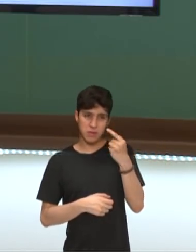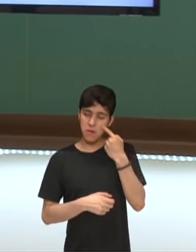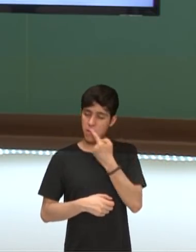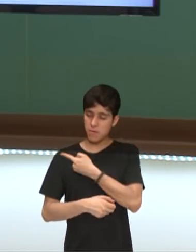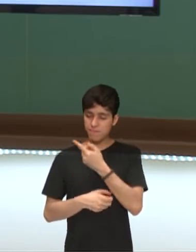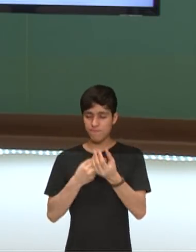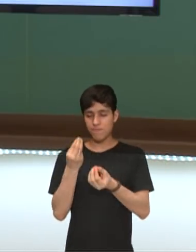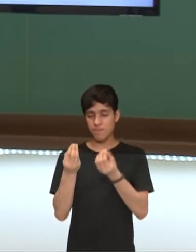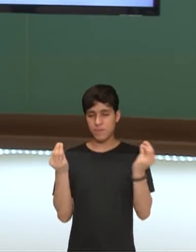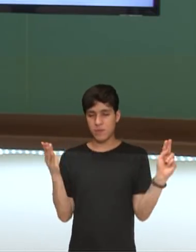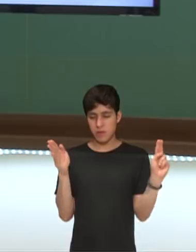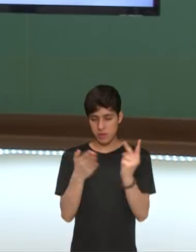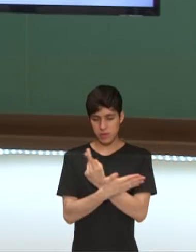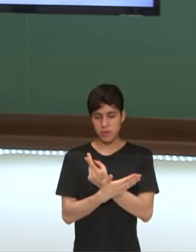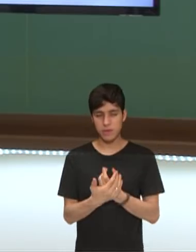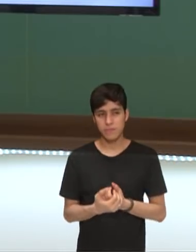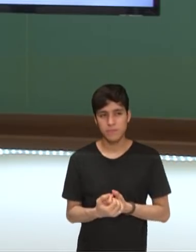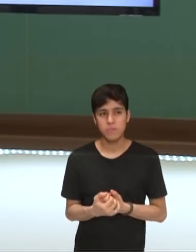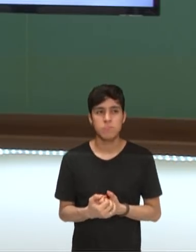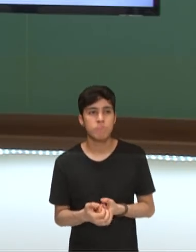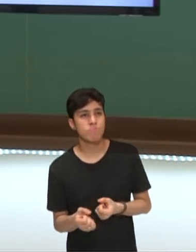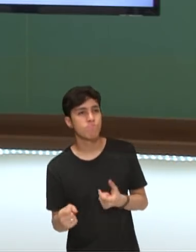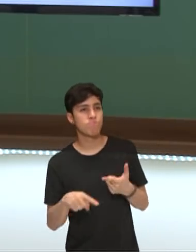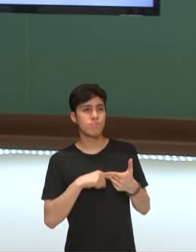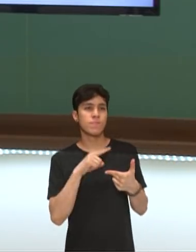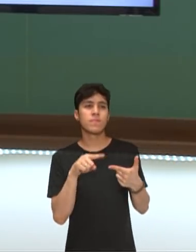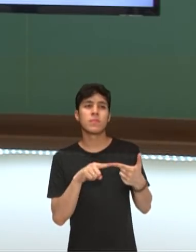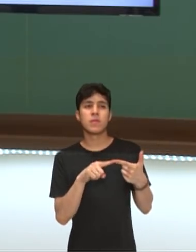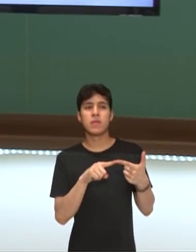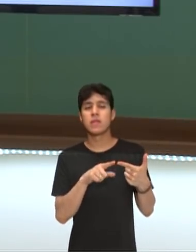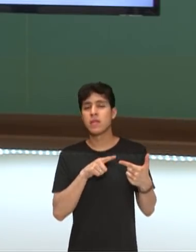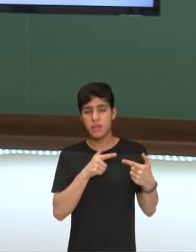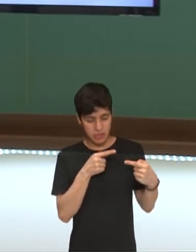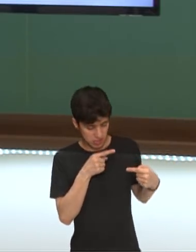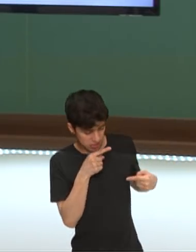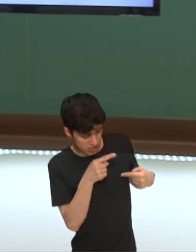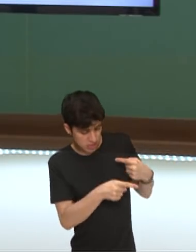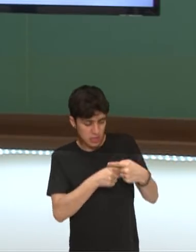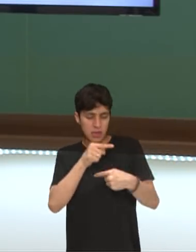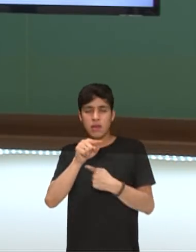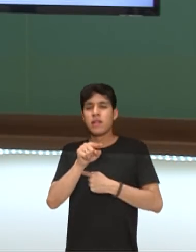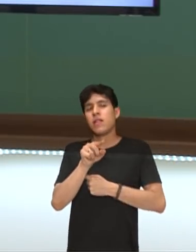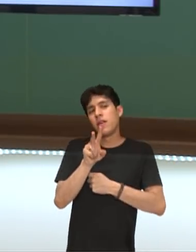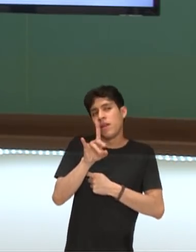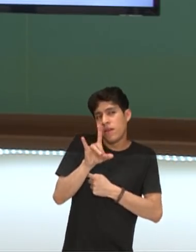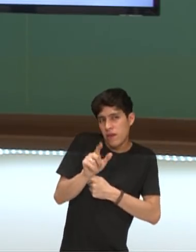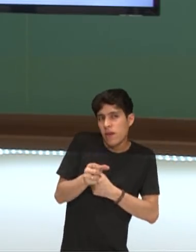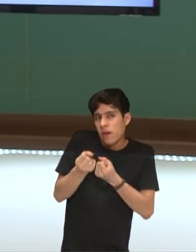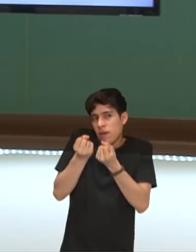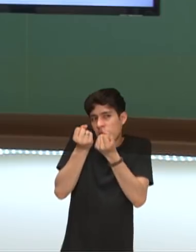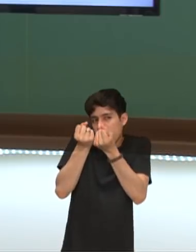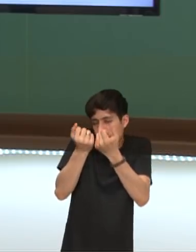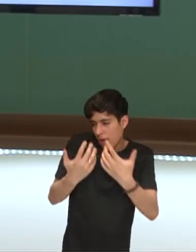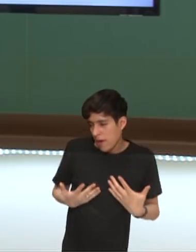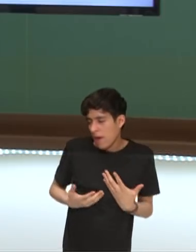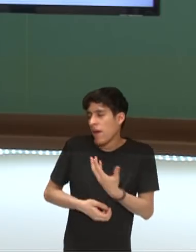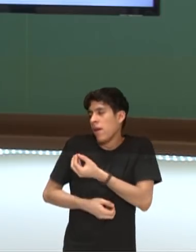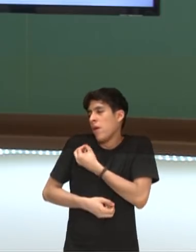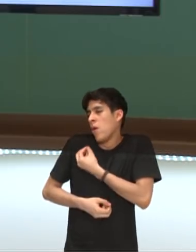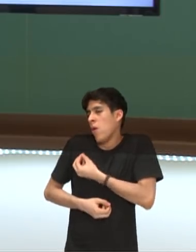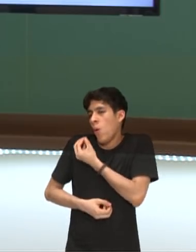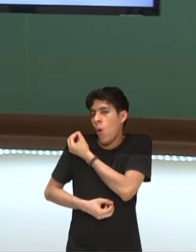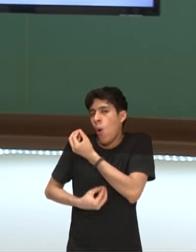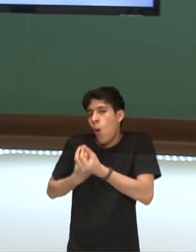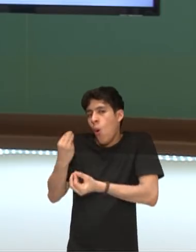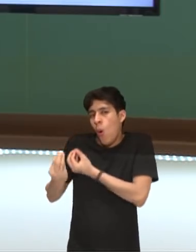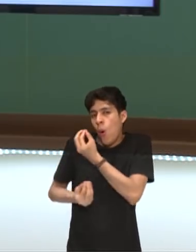bacteriana. E eu tenho também o ciclo, aqui está um resumo, já vamos falar do lisogênico, perdão, um resumo do ciclo de vida